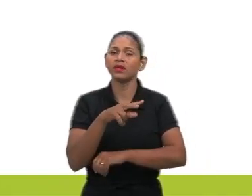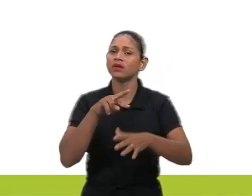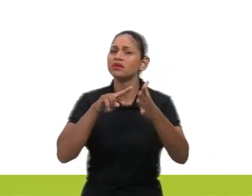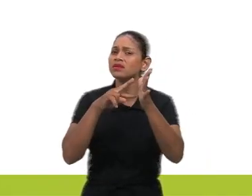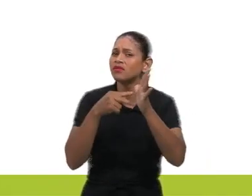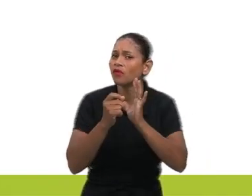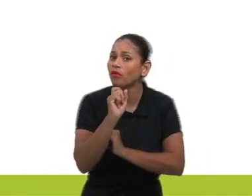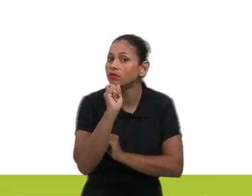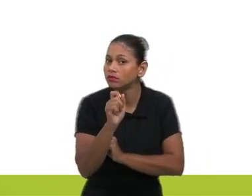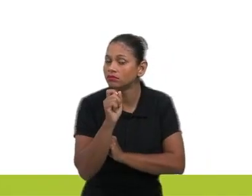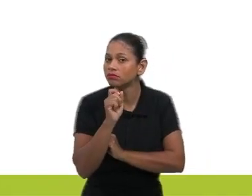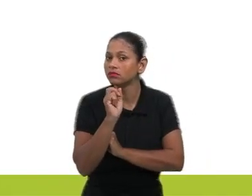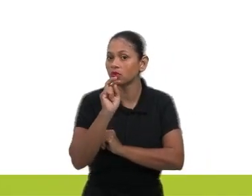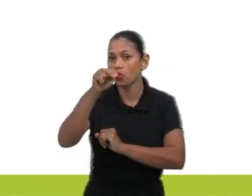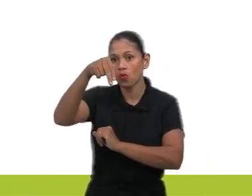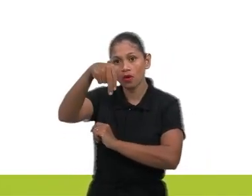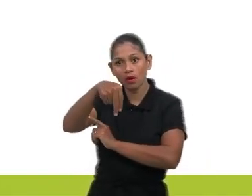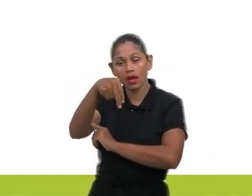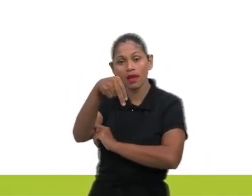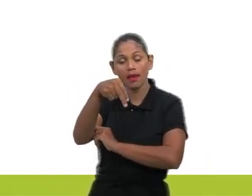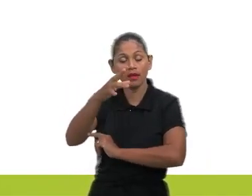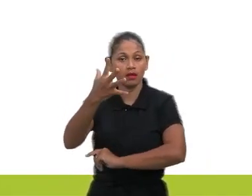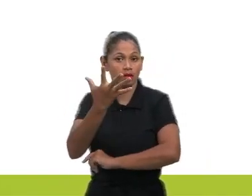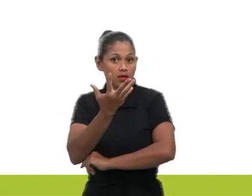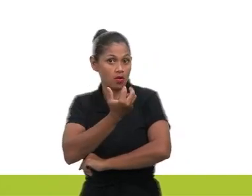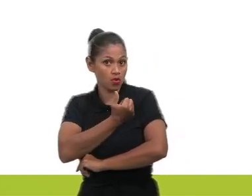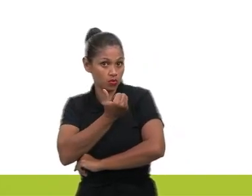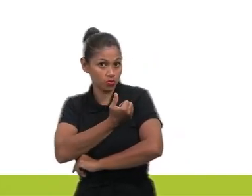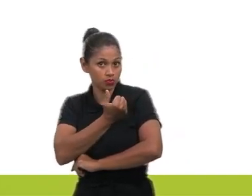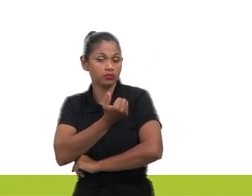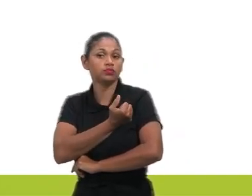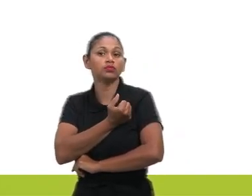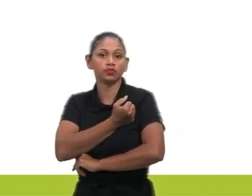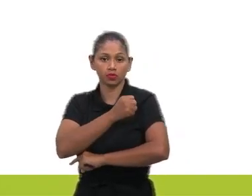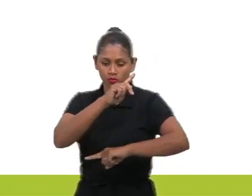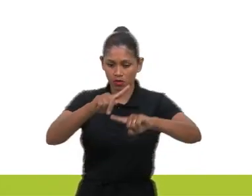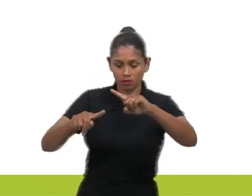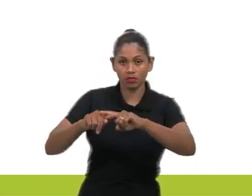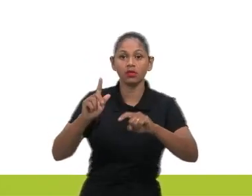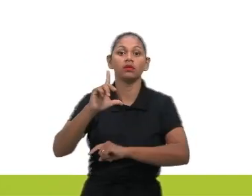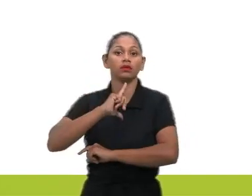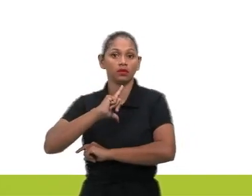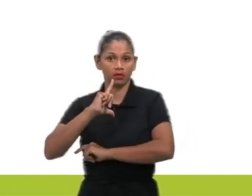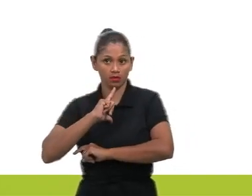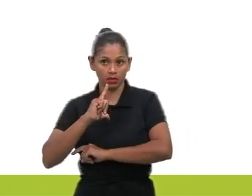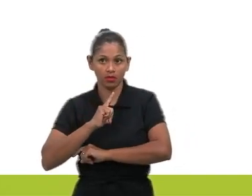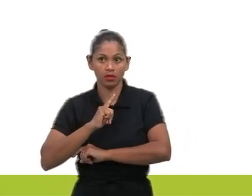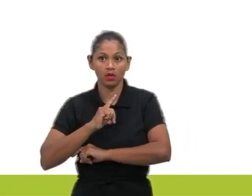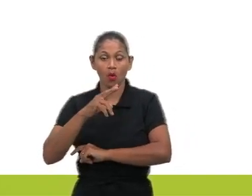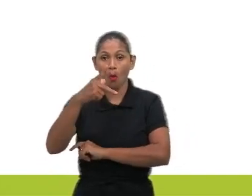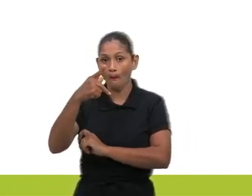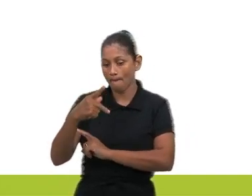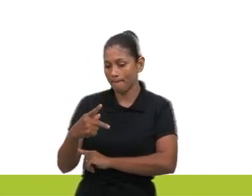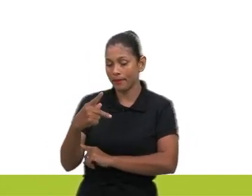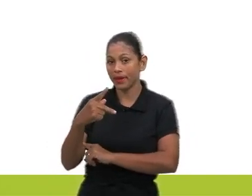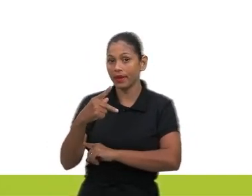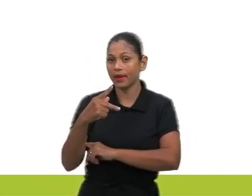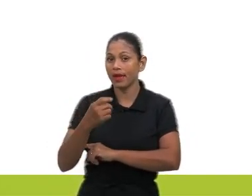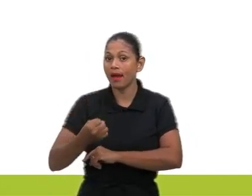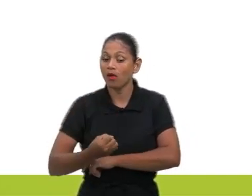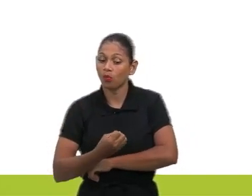significa o quê? Esse N é o número de elementos que eu possuo e esse P é a quantidade